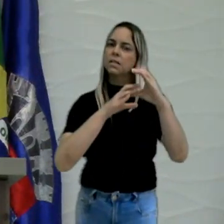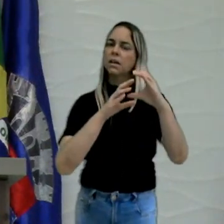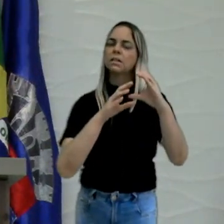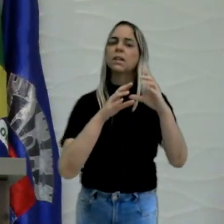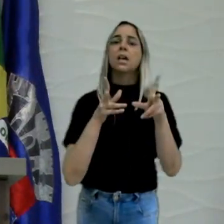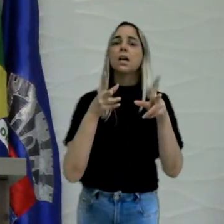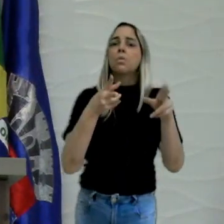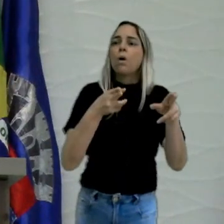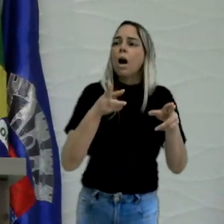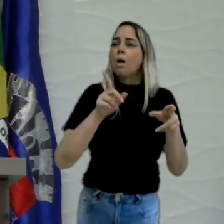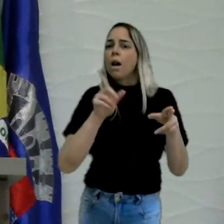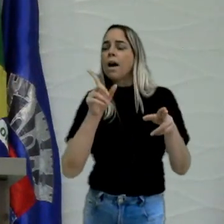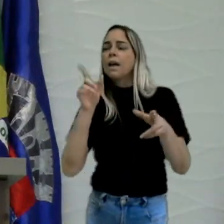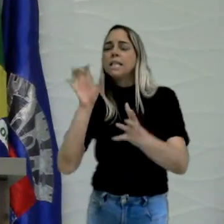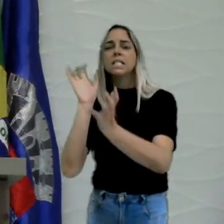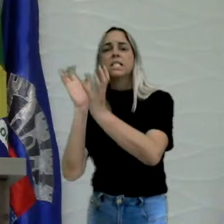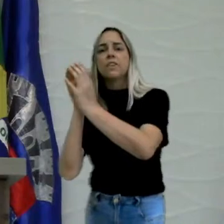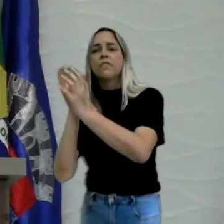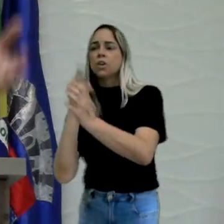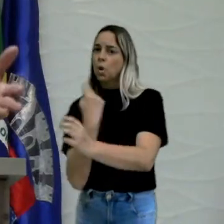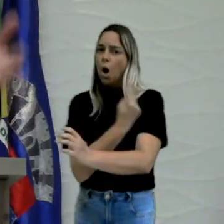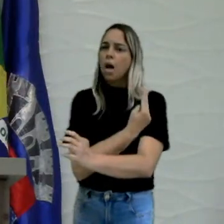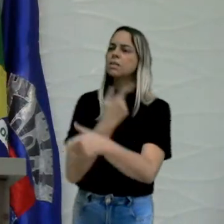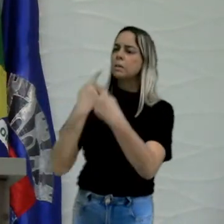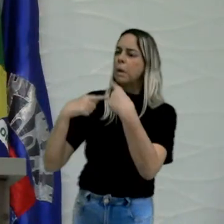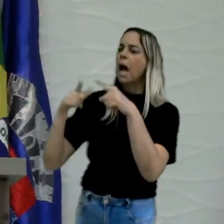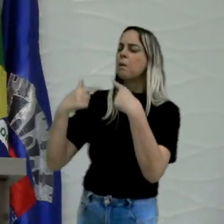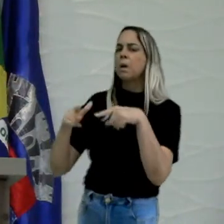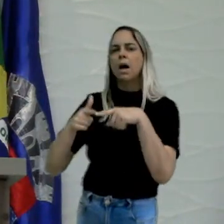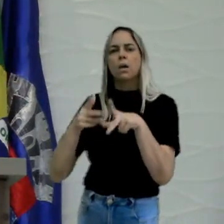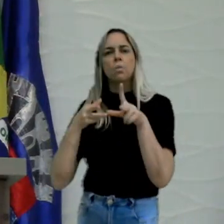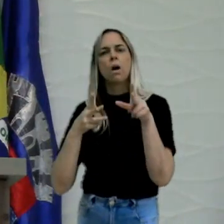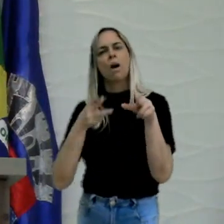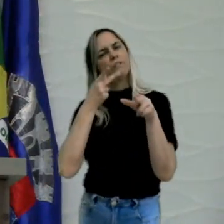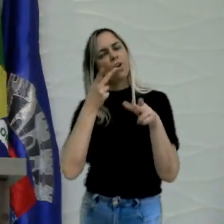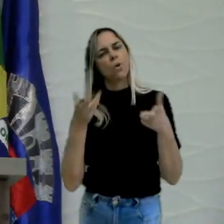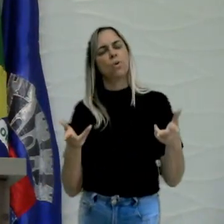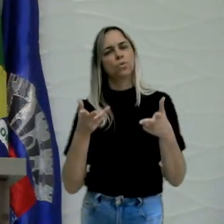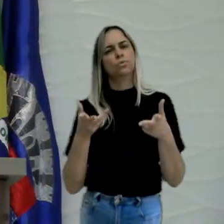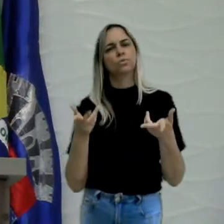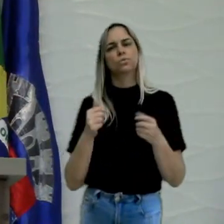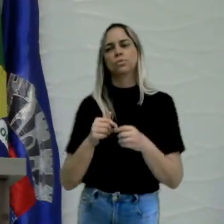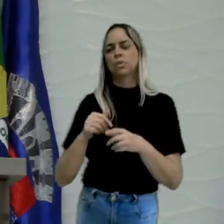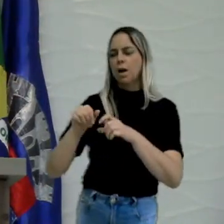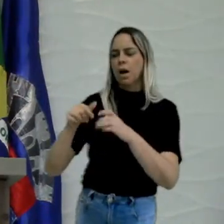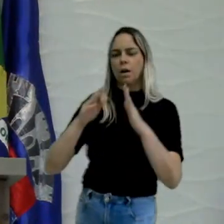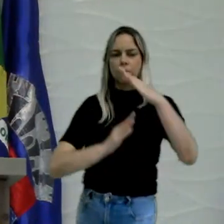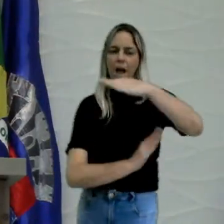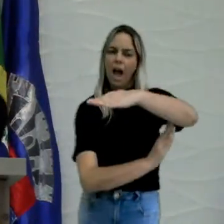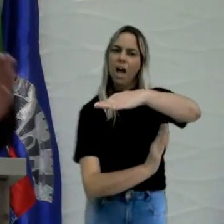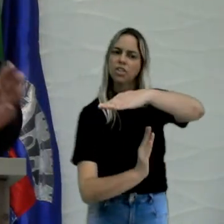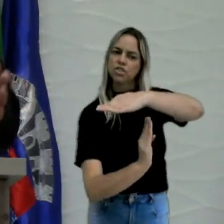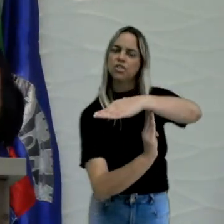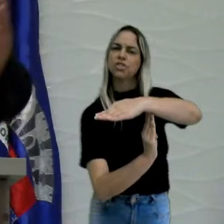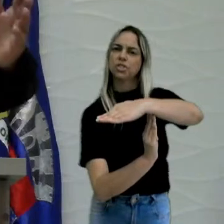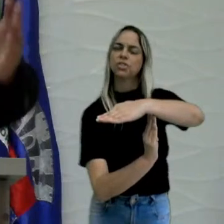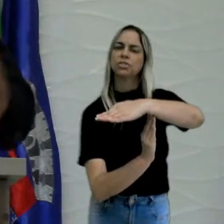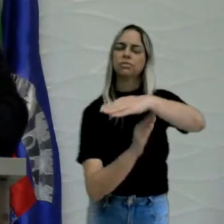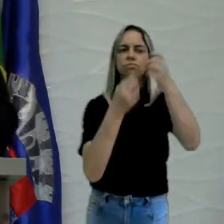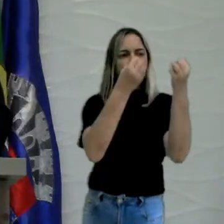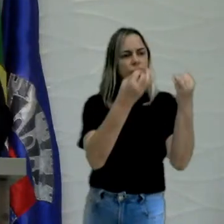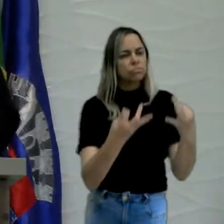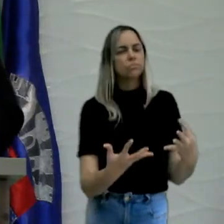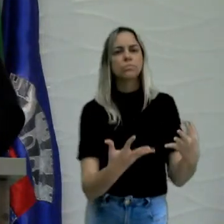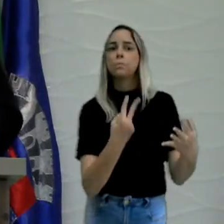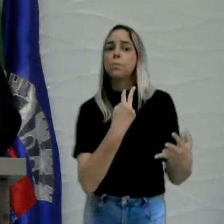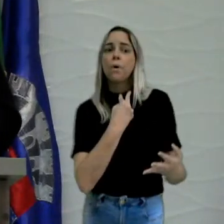Dizemos a ele que não pode continuar as barragens cheias São Bento sem água. E ele nos dizia que uma rede antiga que tem São Bento